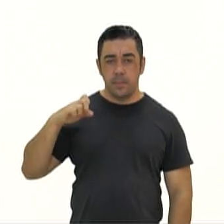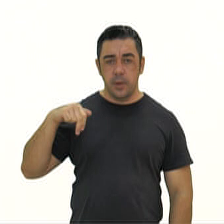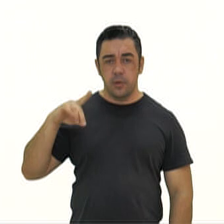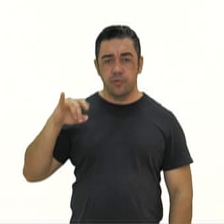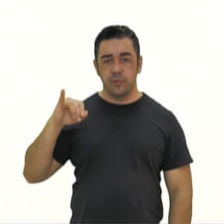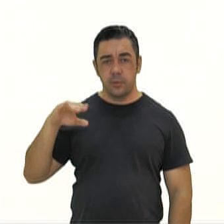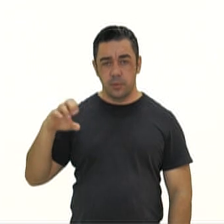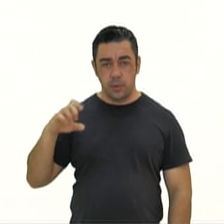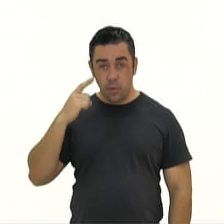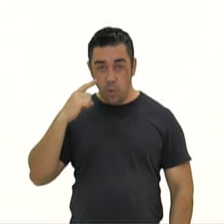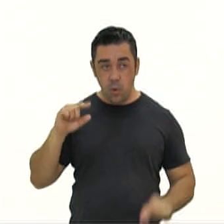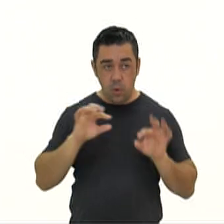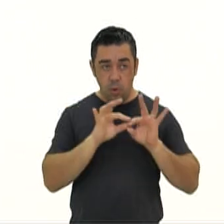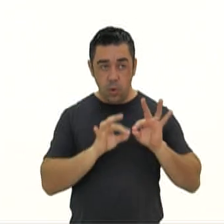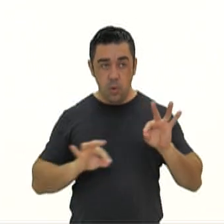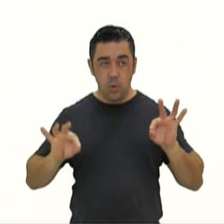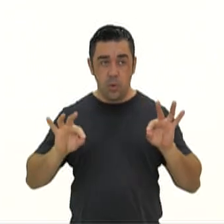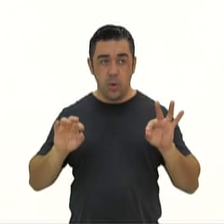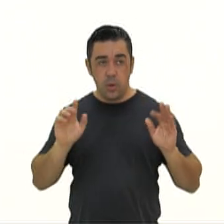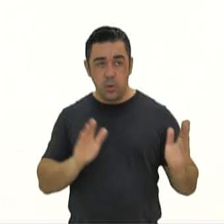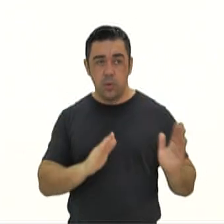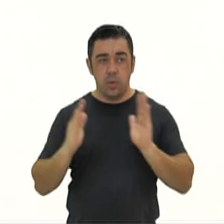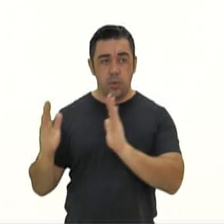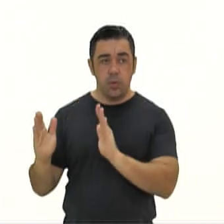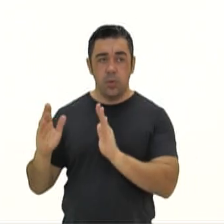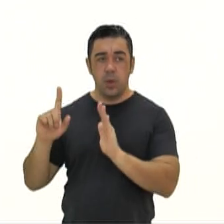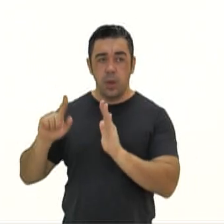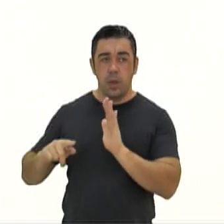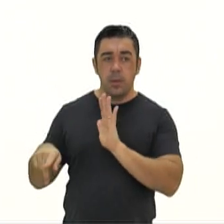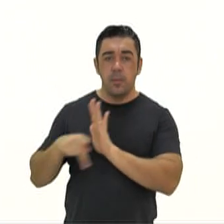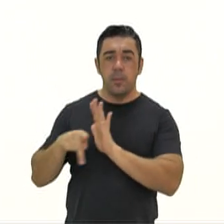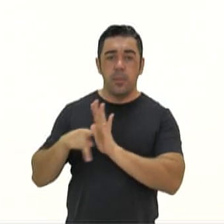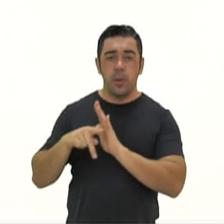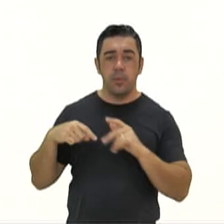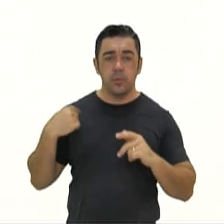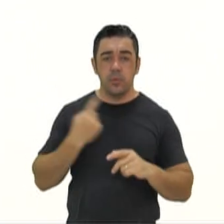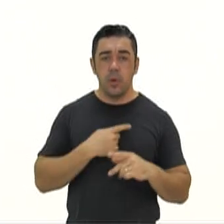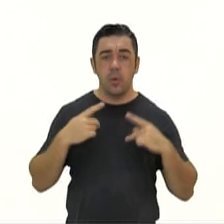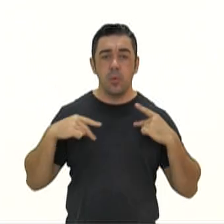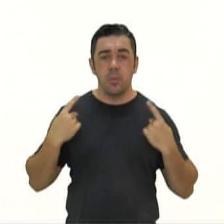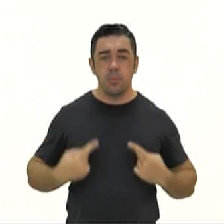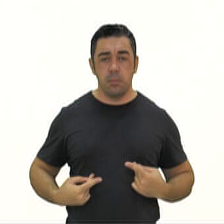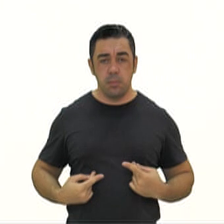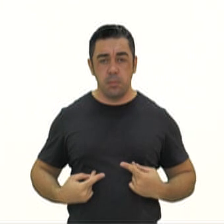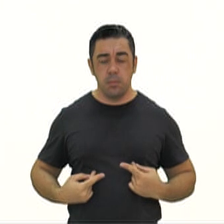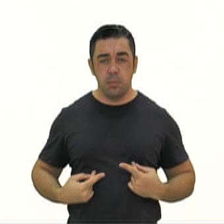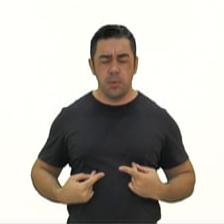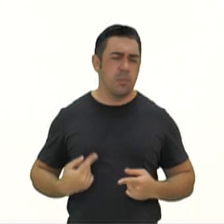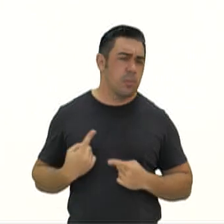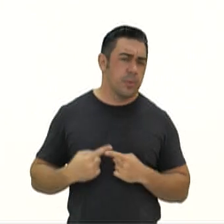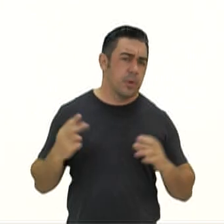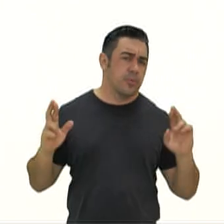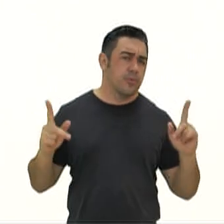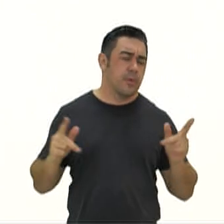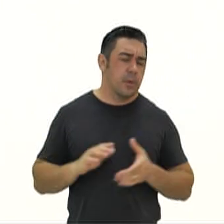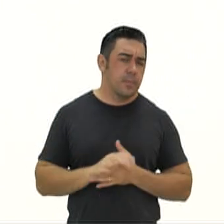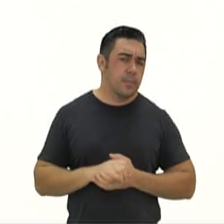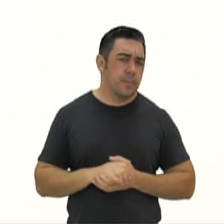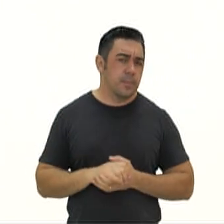presente no coelho e o tamanho do apêndice presente no ser humano, por exemplo. Tá? Por que existe essa diferença de